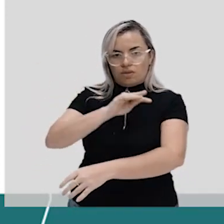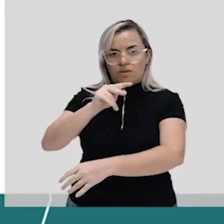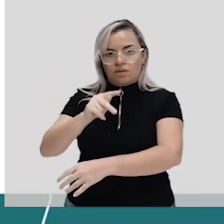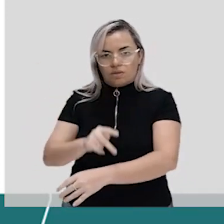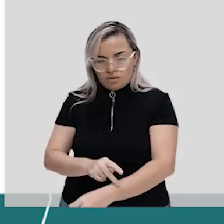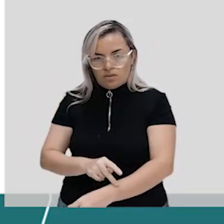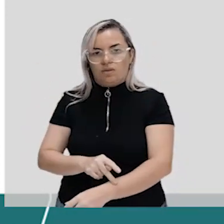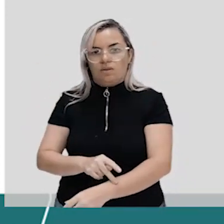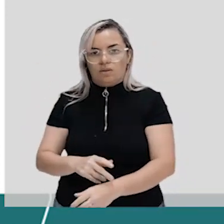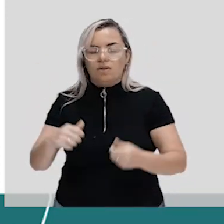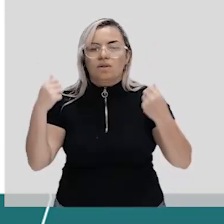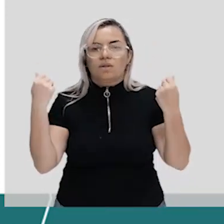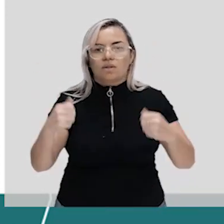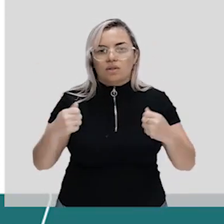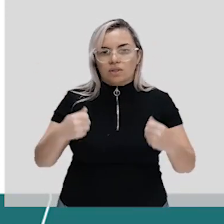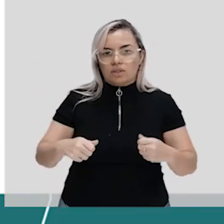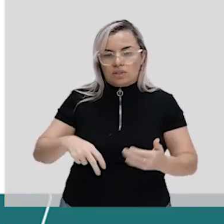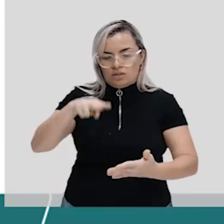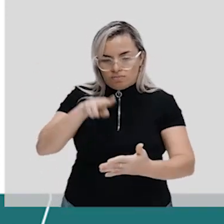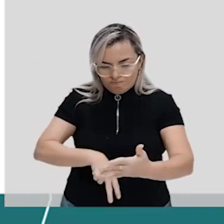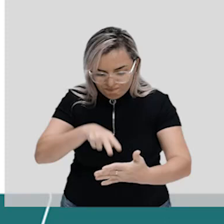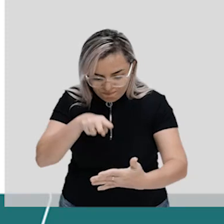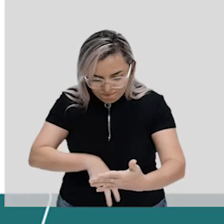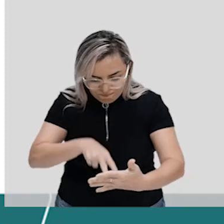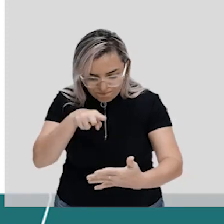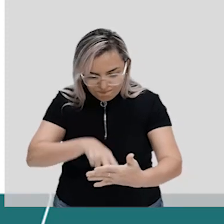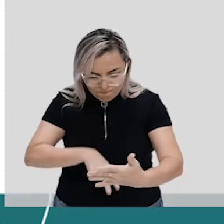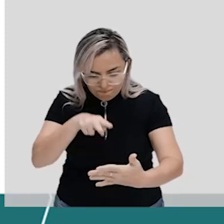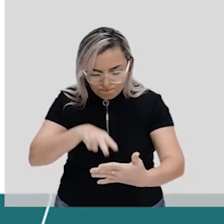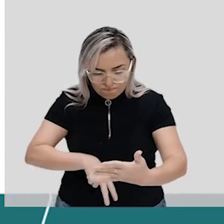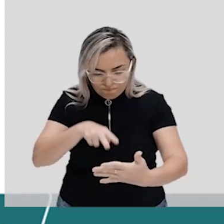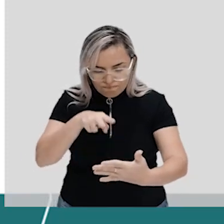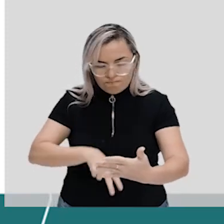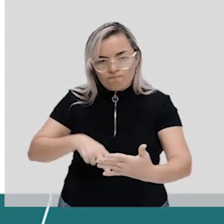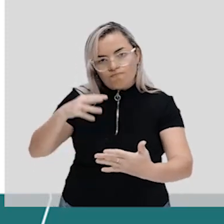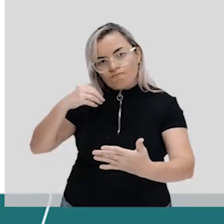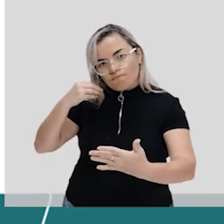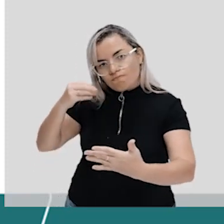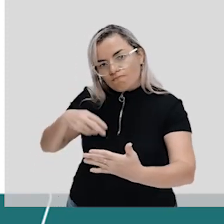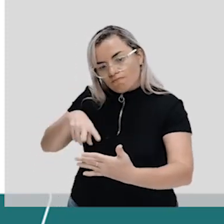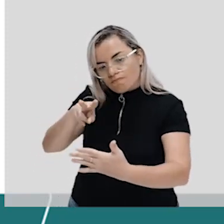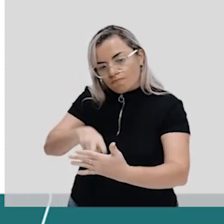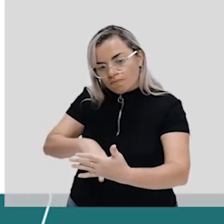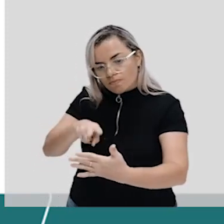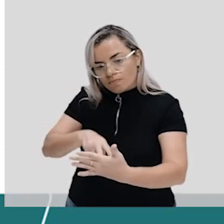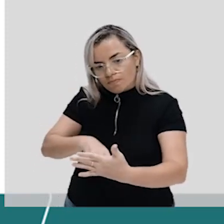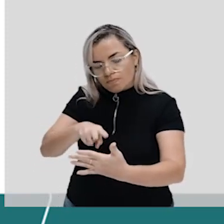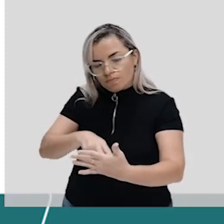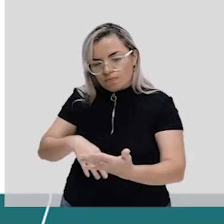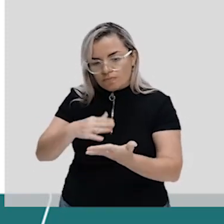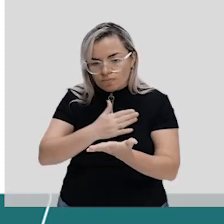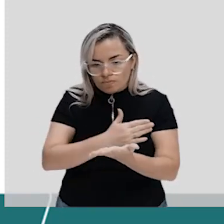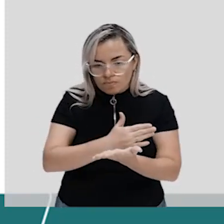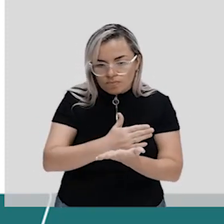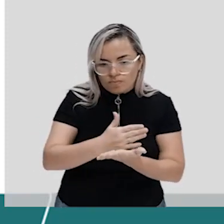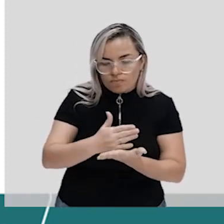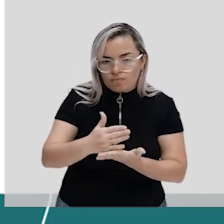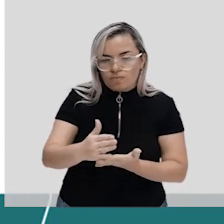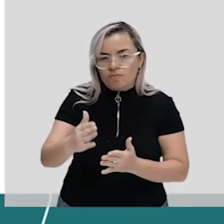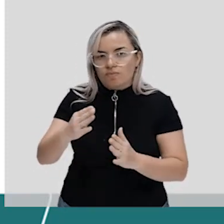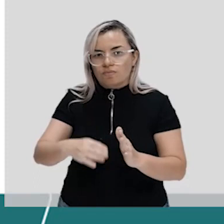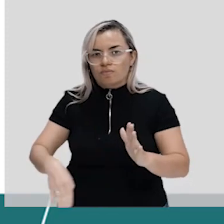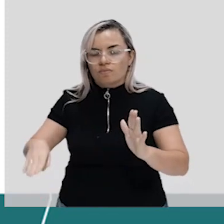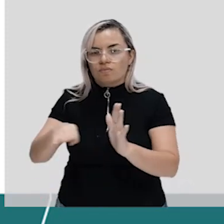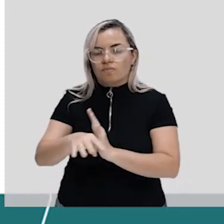precisam ser verificadas. A partir da verificação das hipóteses é que a gente chega até